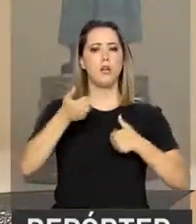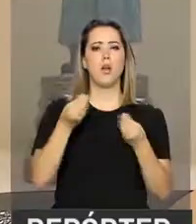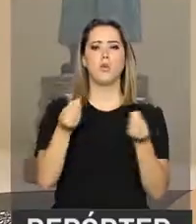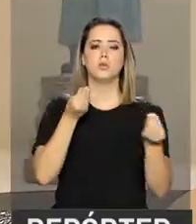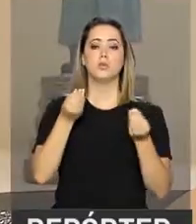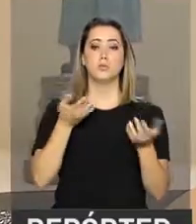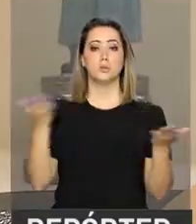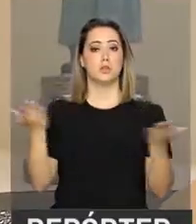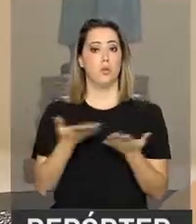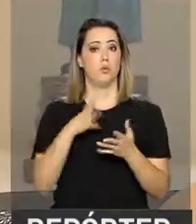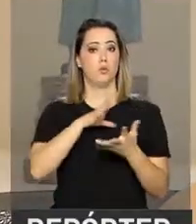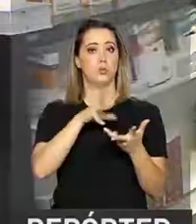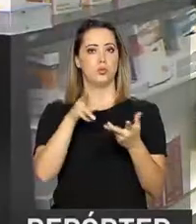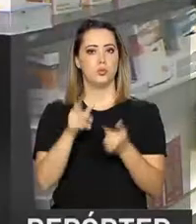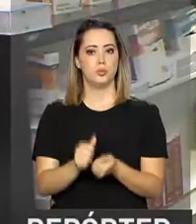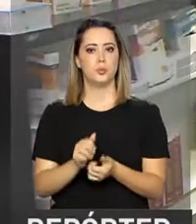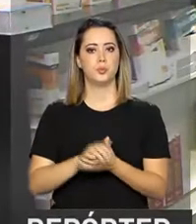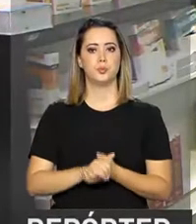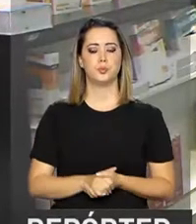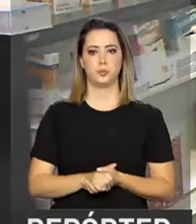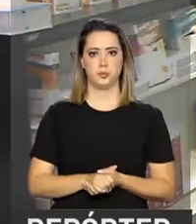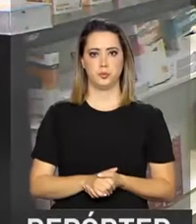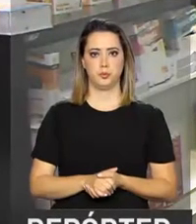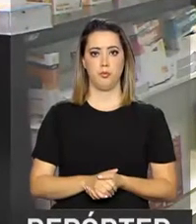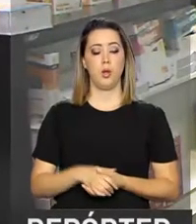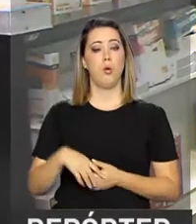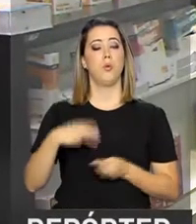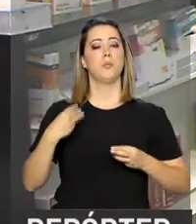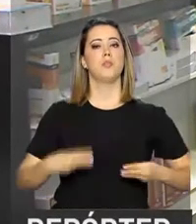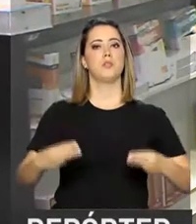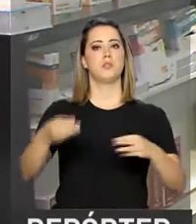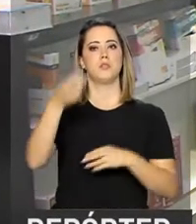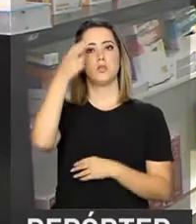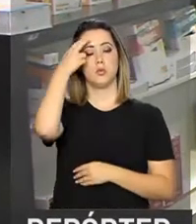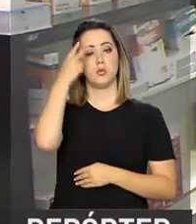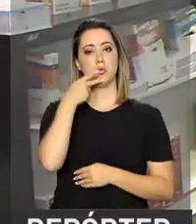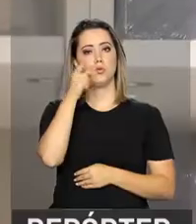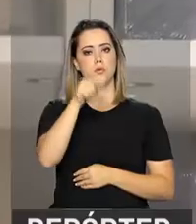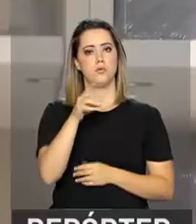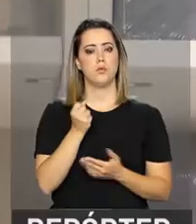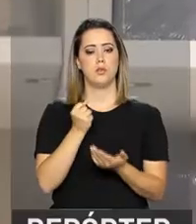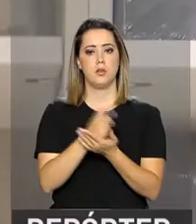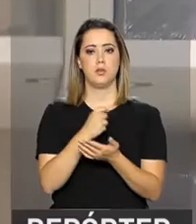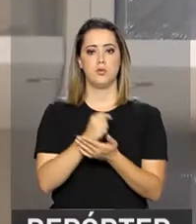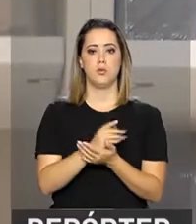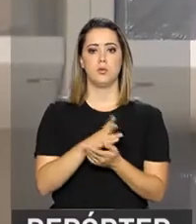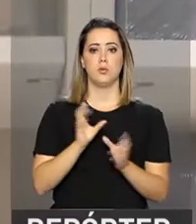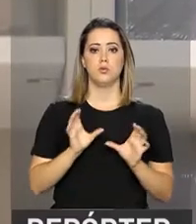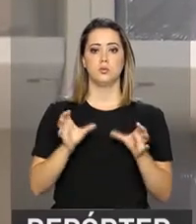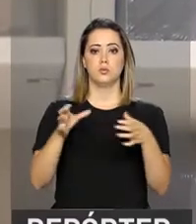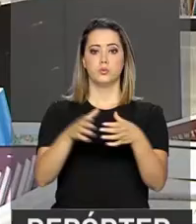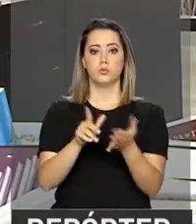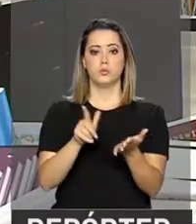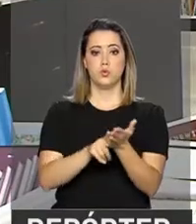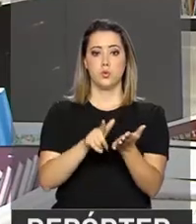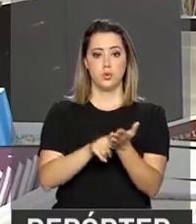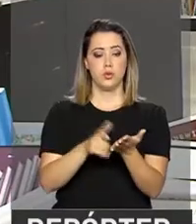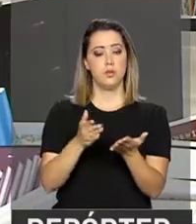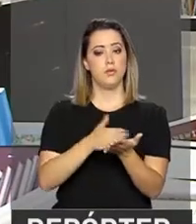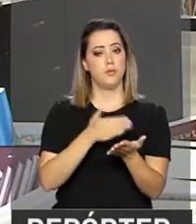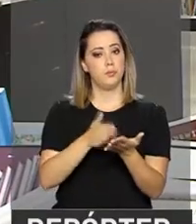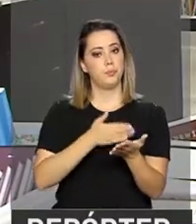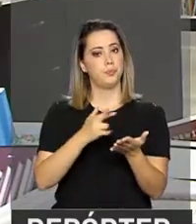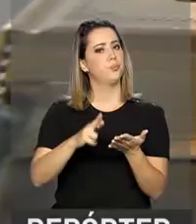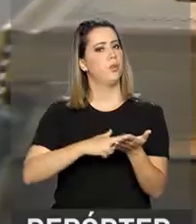do mercado e principalmente do mundo. Segundo o Ministério da Cultura, a maior faixa de consumo está no segmento de livros, jornais